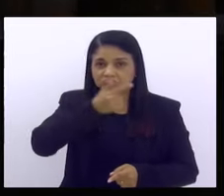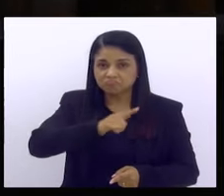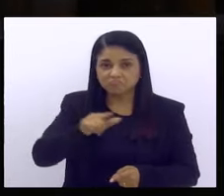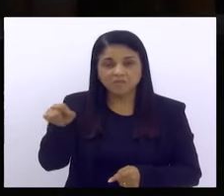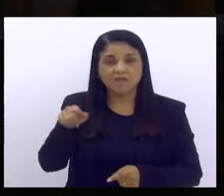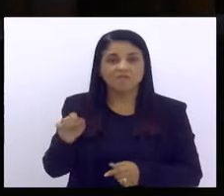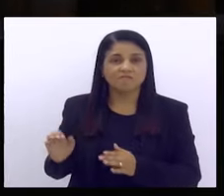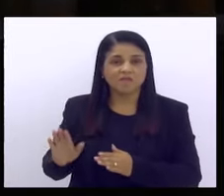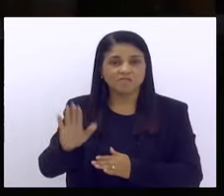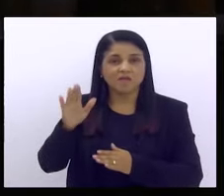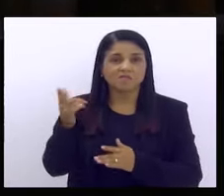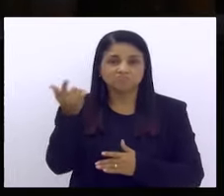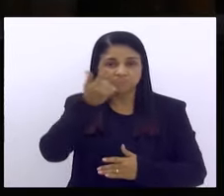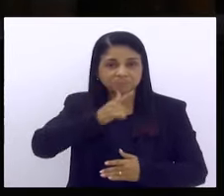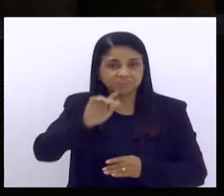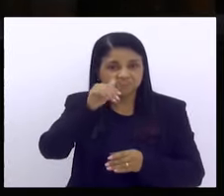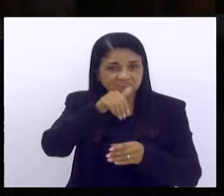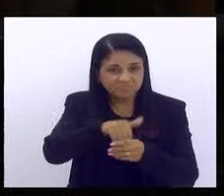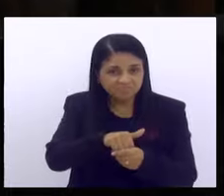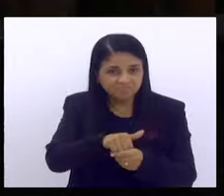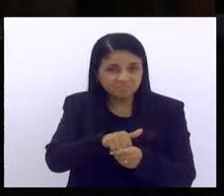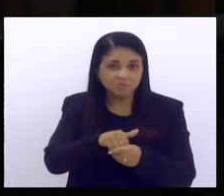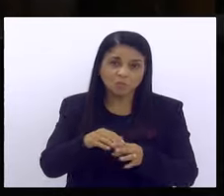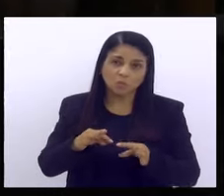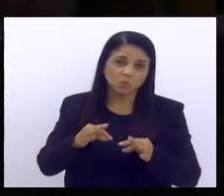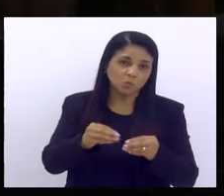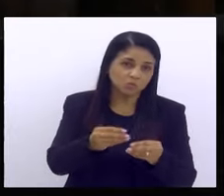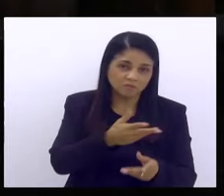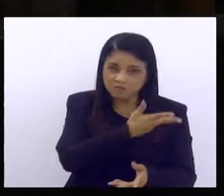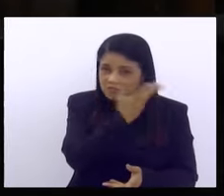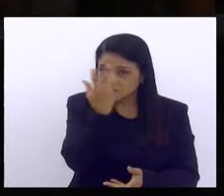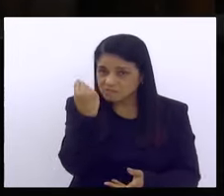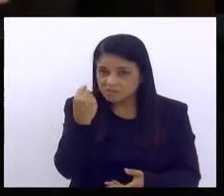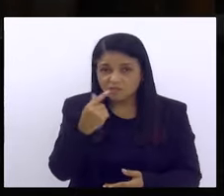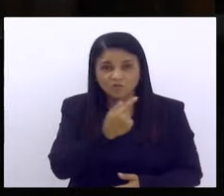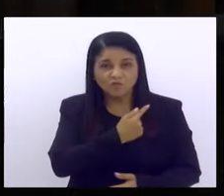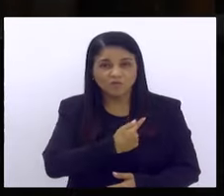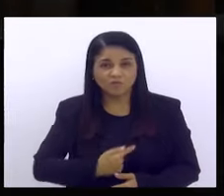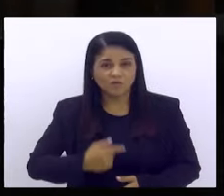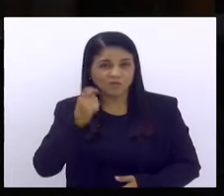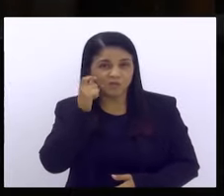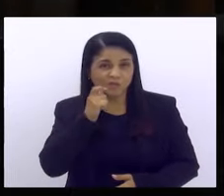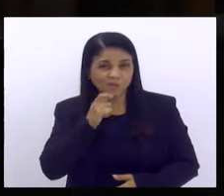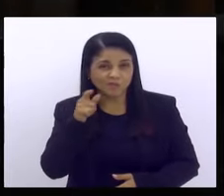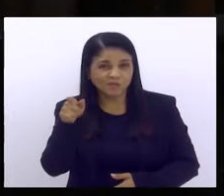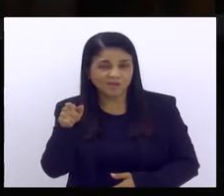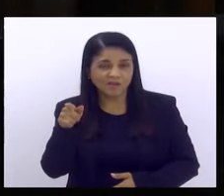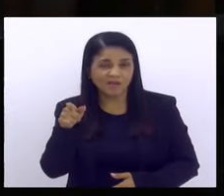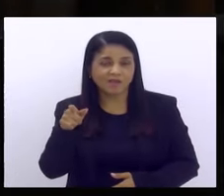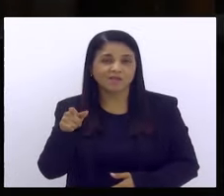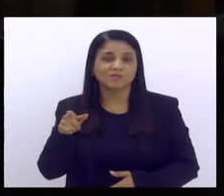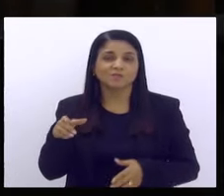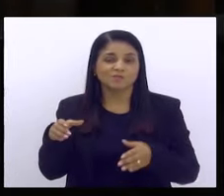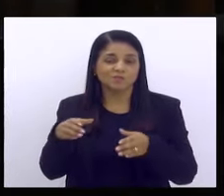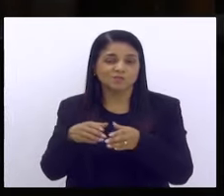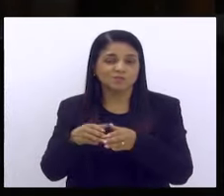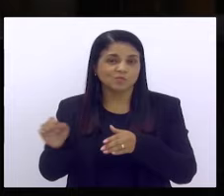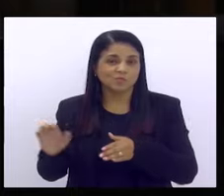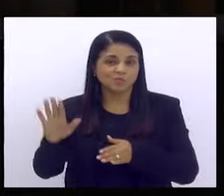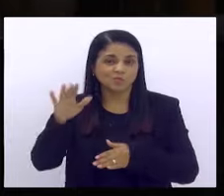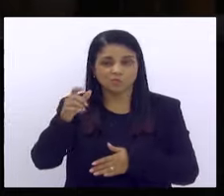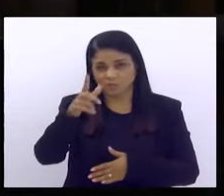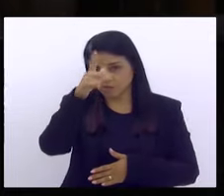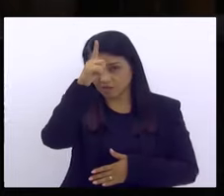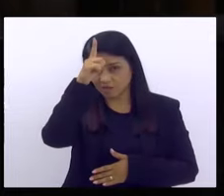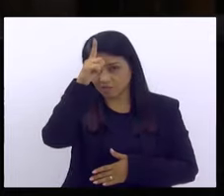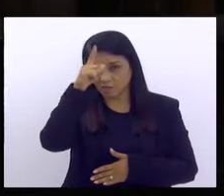elegeu? Ou ninguém vai, ou todo mundo vai esquecer que o governador estava lá no Complexo do Alemão, nas vésperas